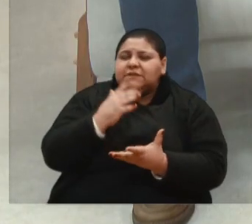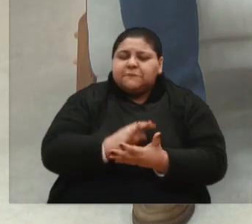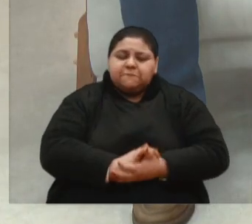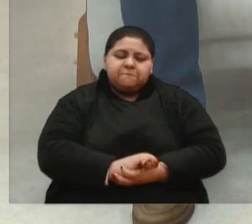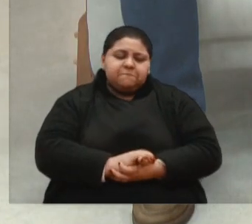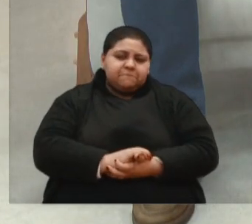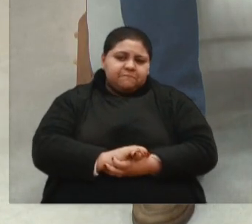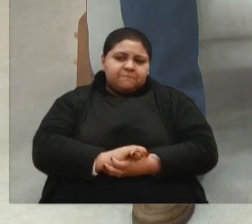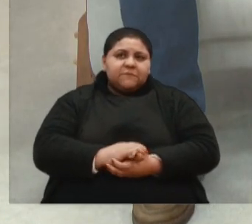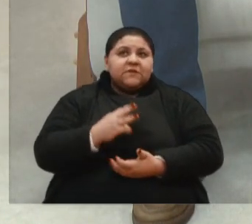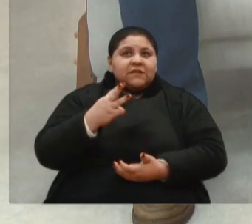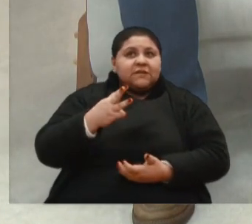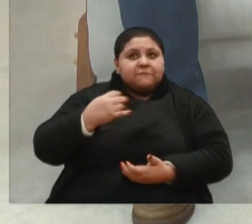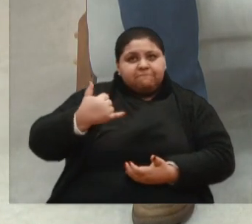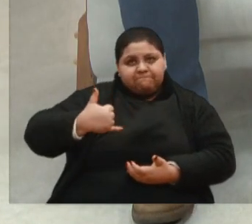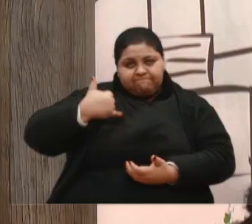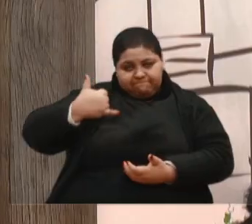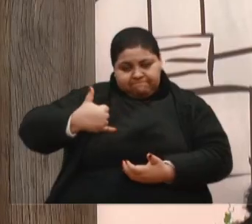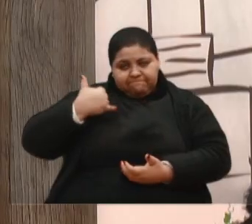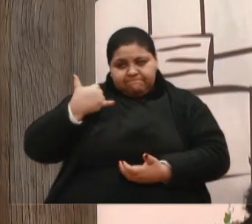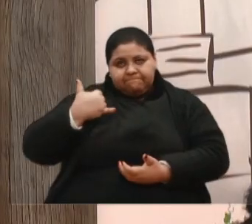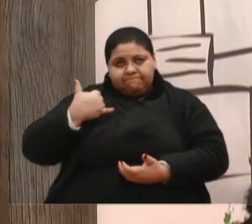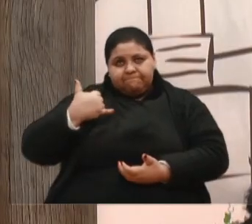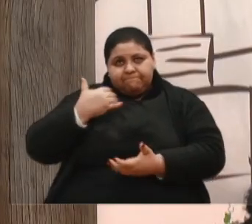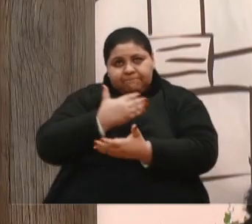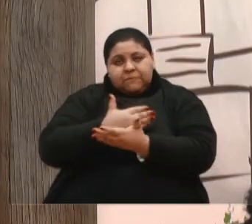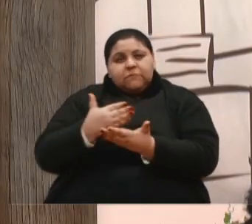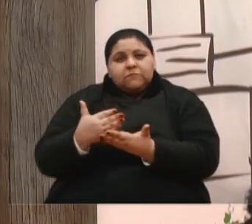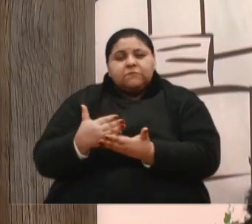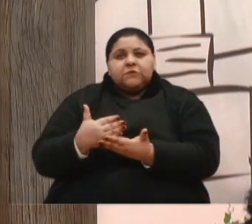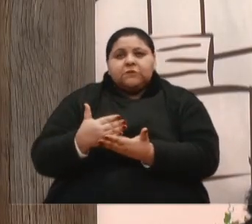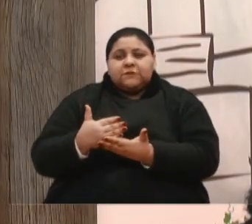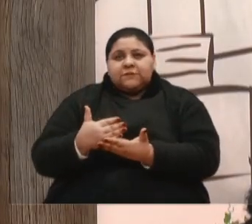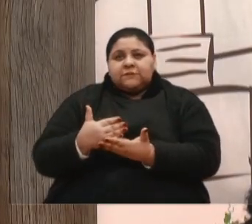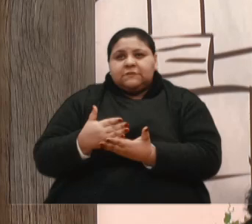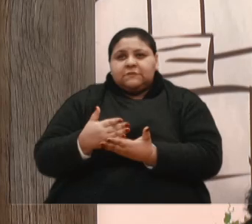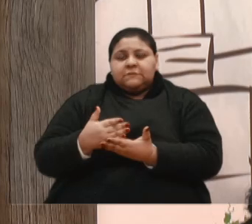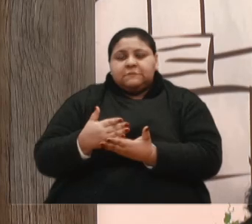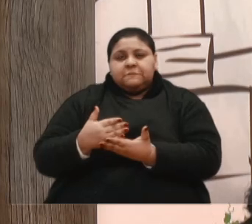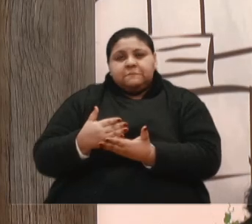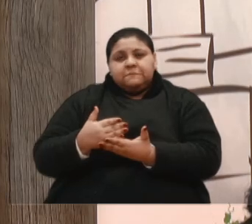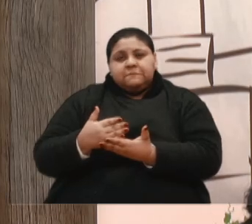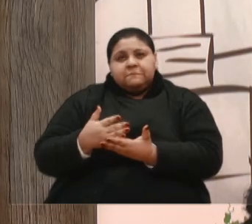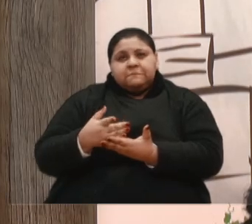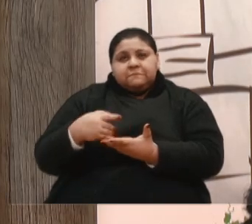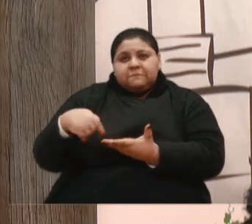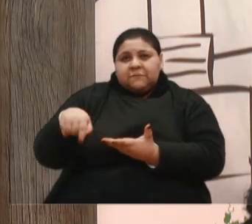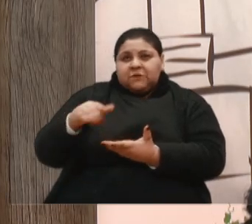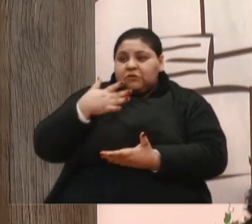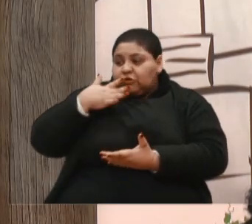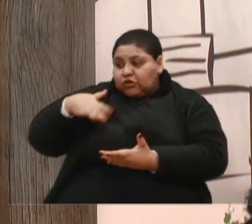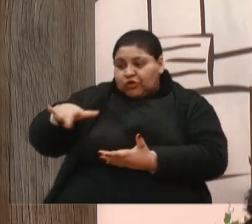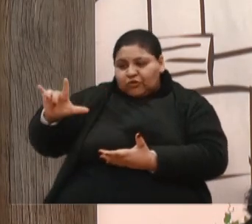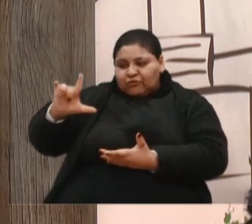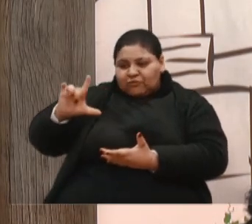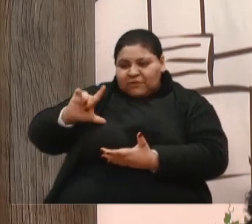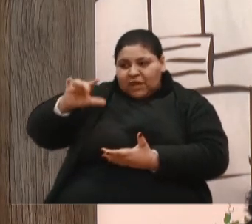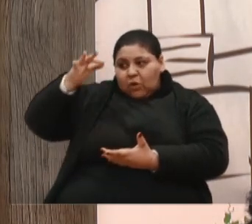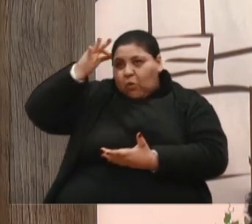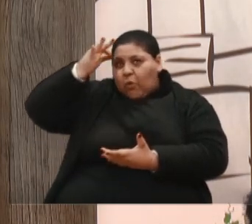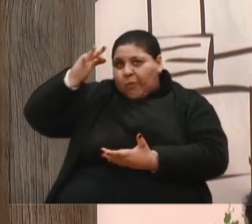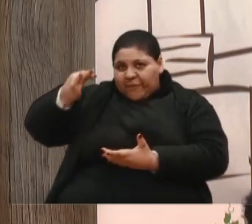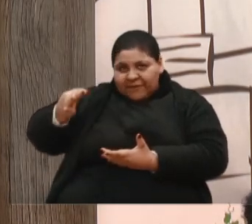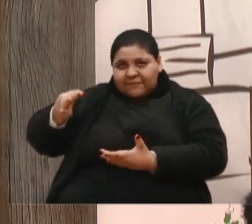isso? Quando que começou? Sim, aos 3 anos de idade, né? Começou isso. E aí, por mais que uma